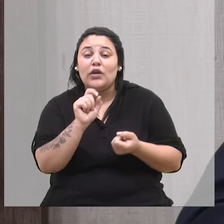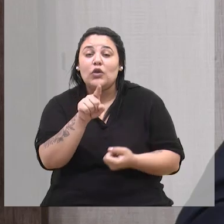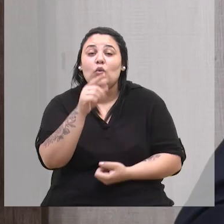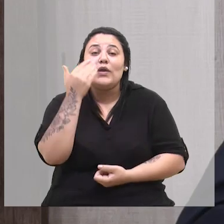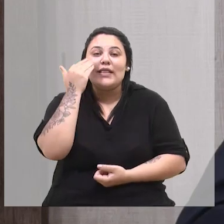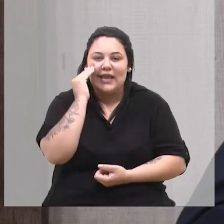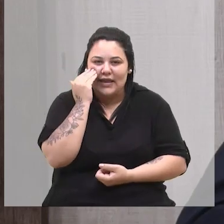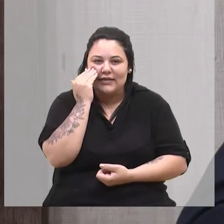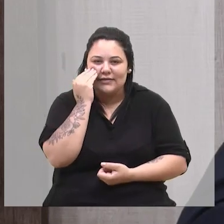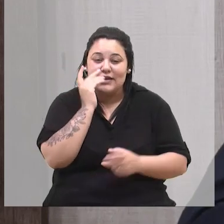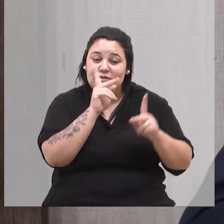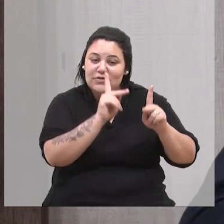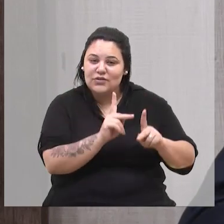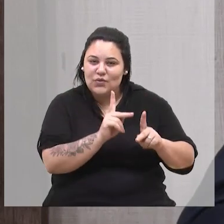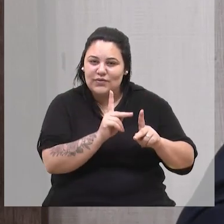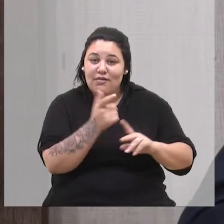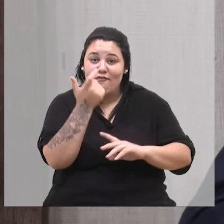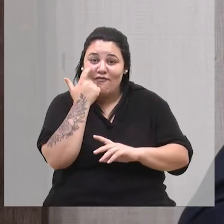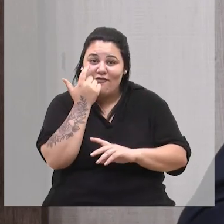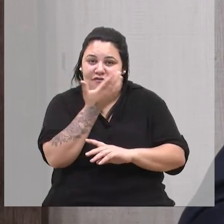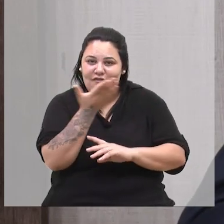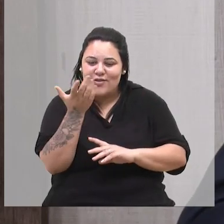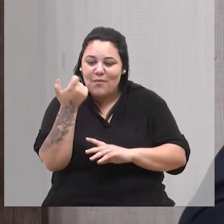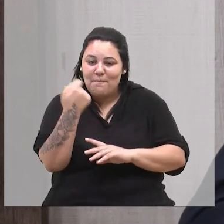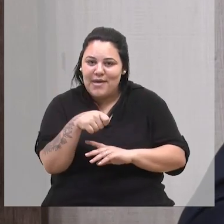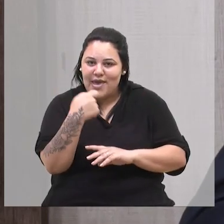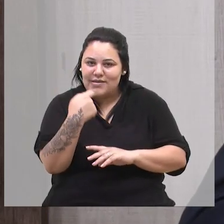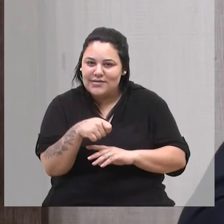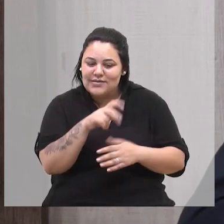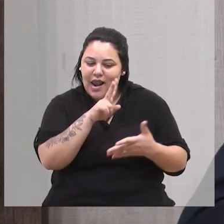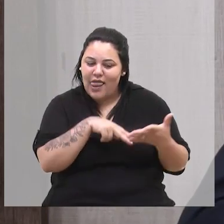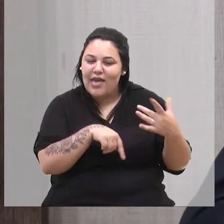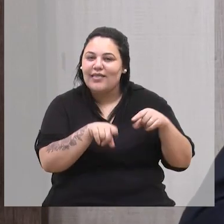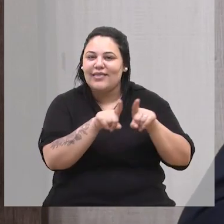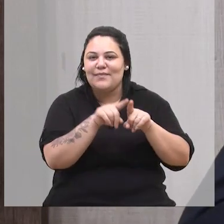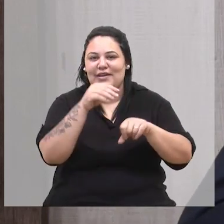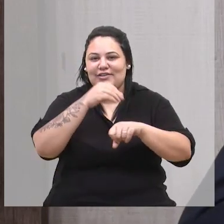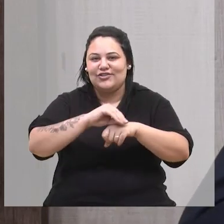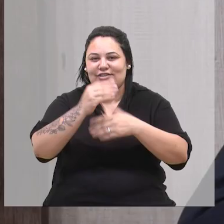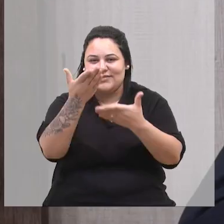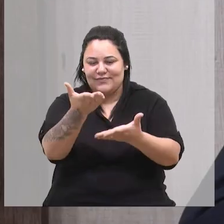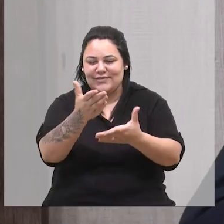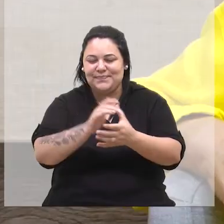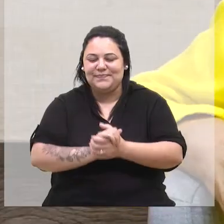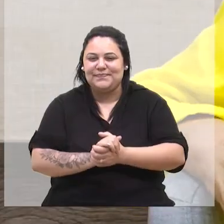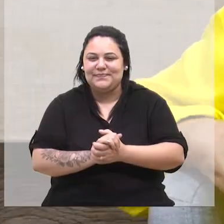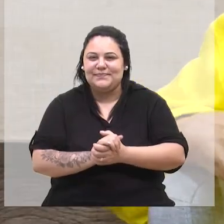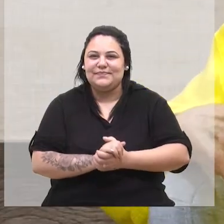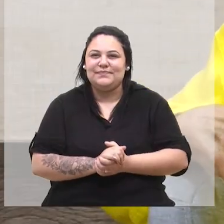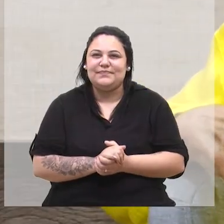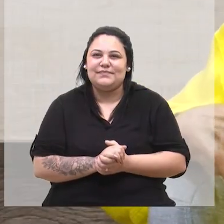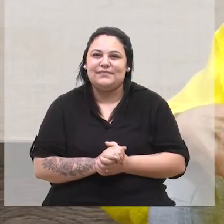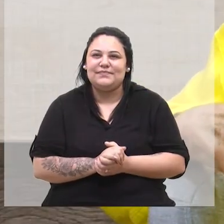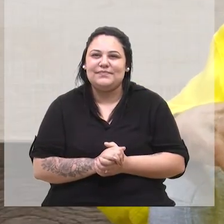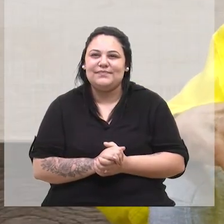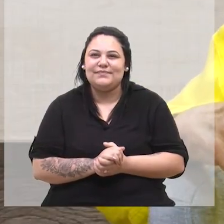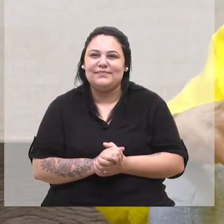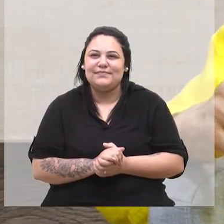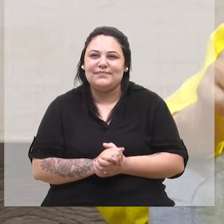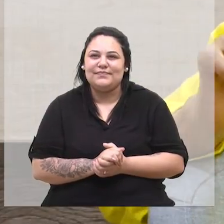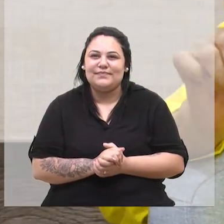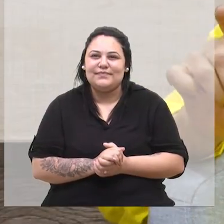quem está nos acompanhando agora precisa correr atrás e ler também. As dicas estão com a senhora. Veja, eu